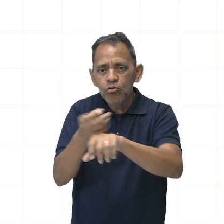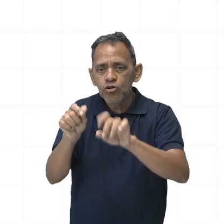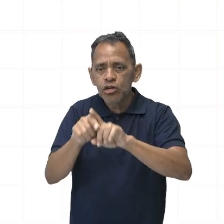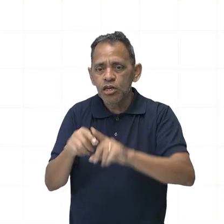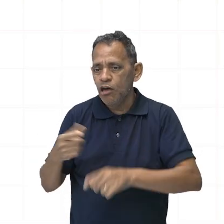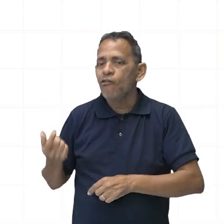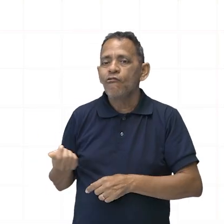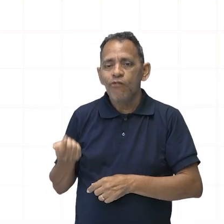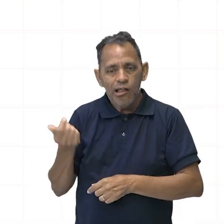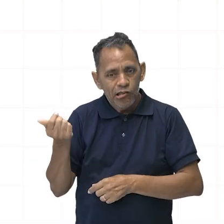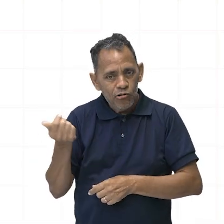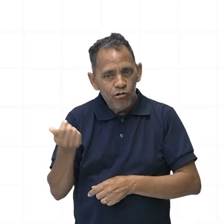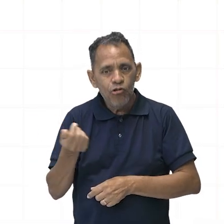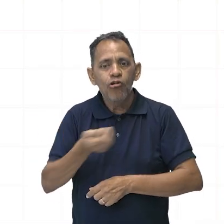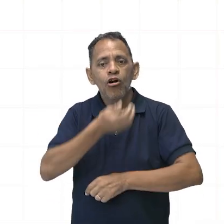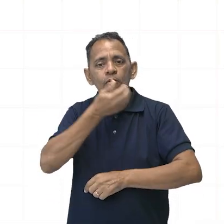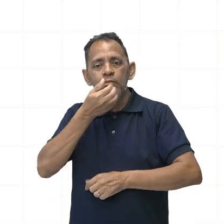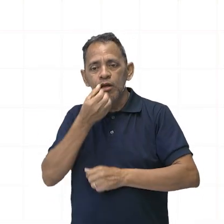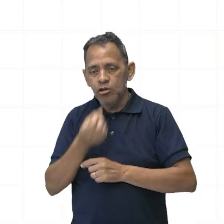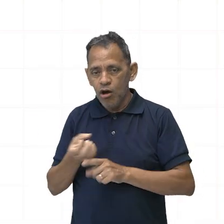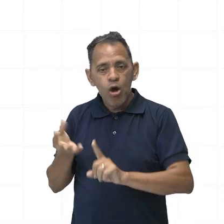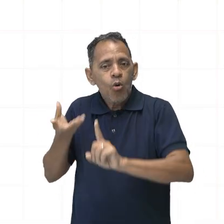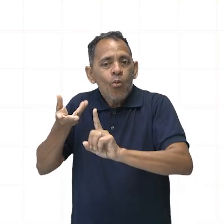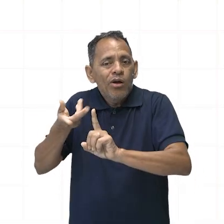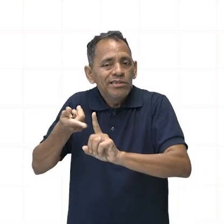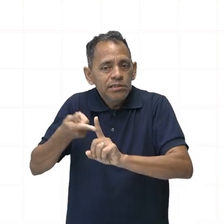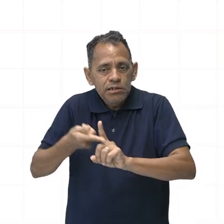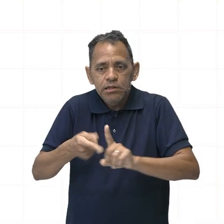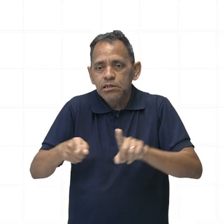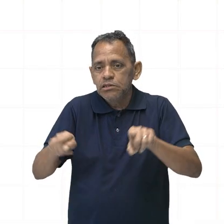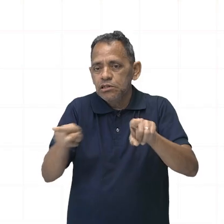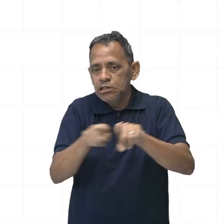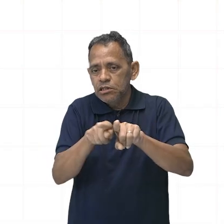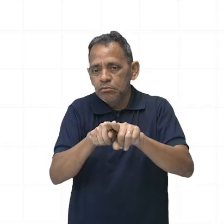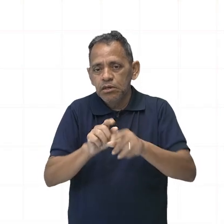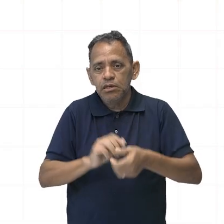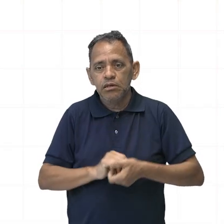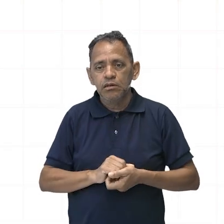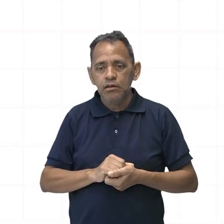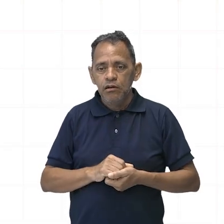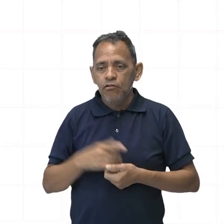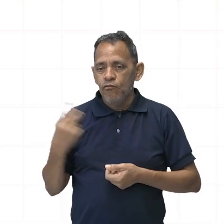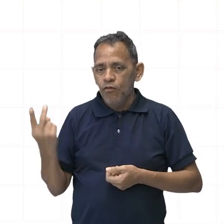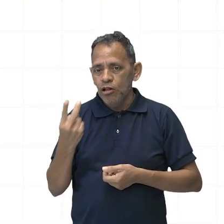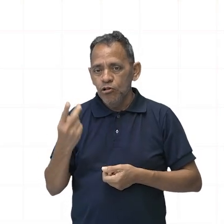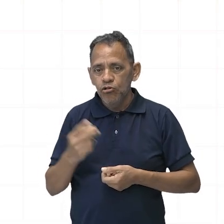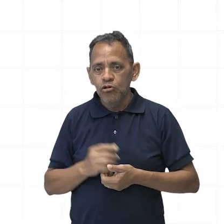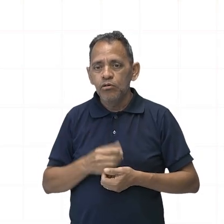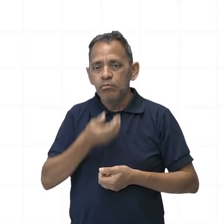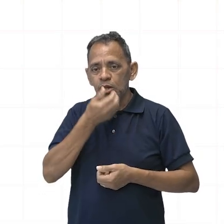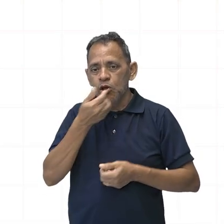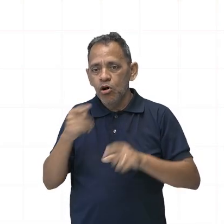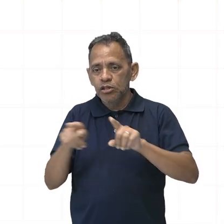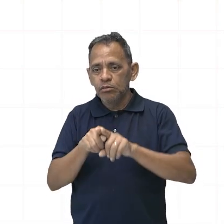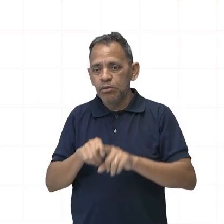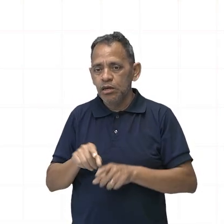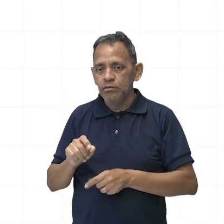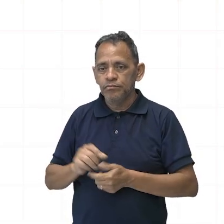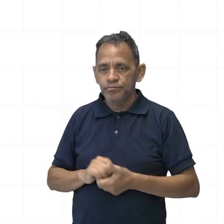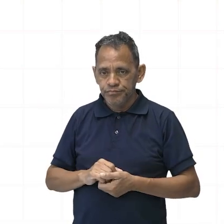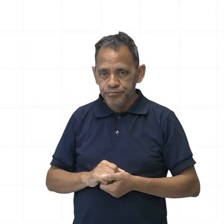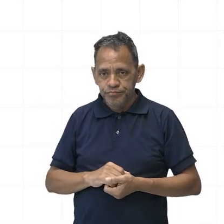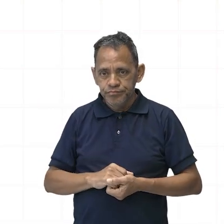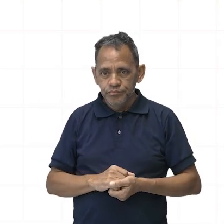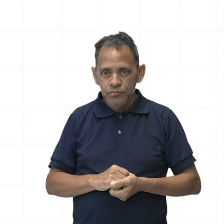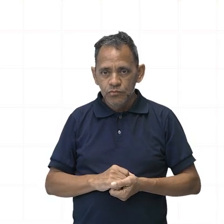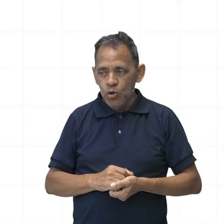em relação aí aos valores, né? Preços mais altos, mais baixos, as pessoas procuram o quê? A qualidade,